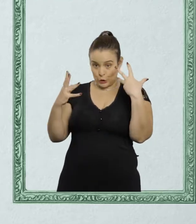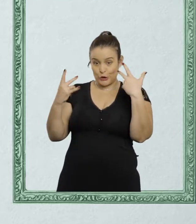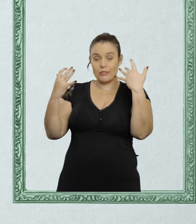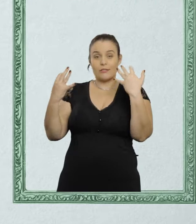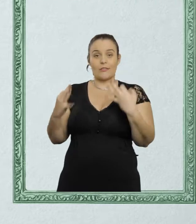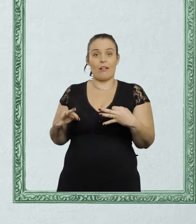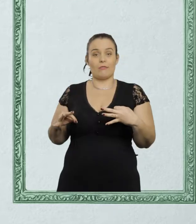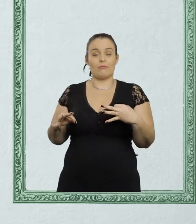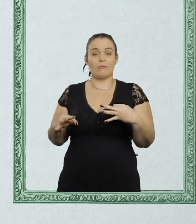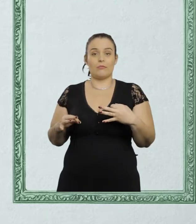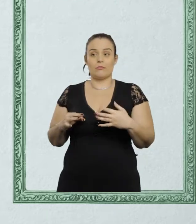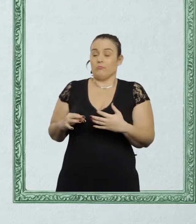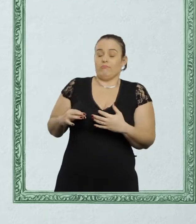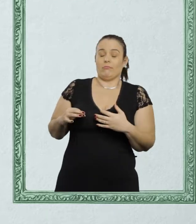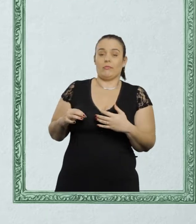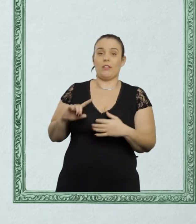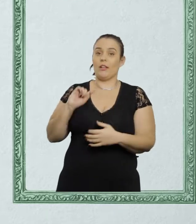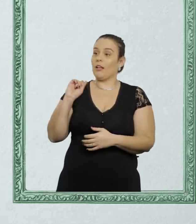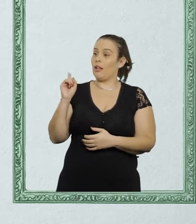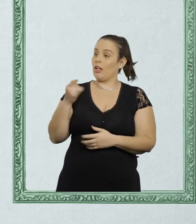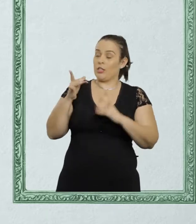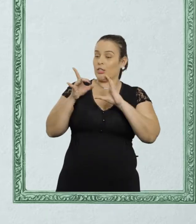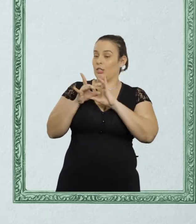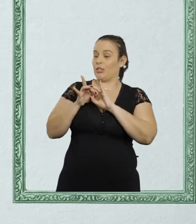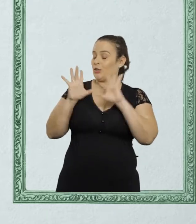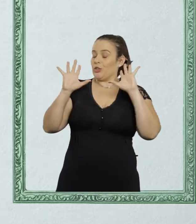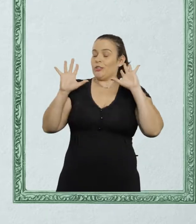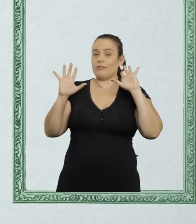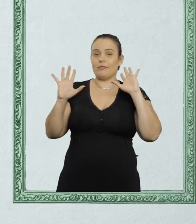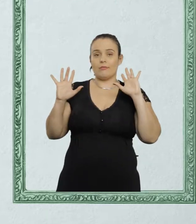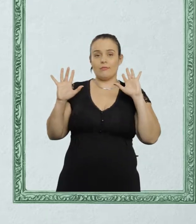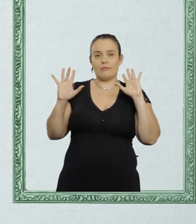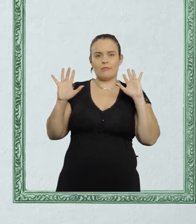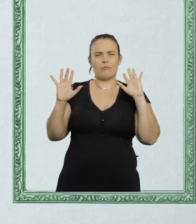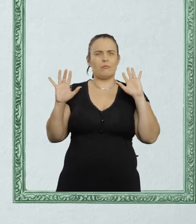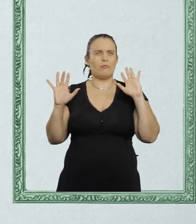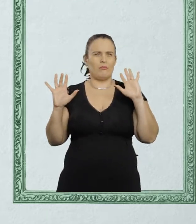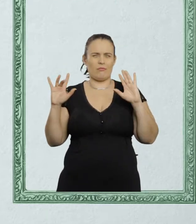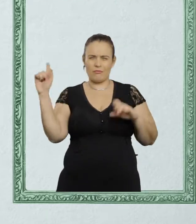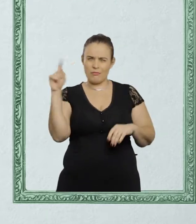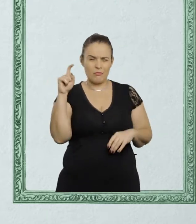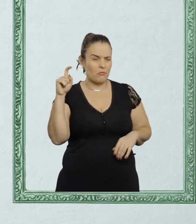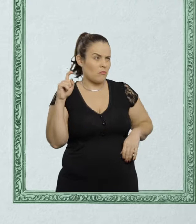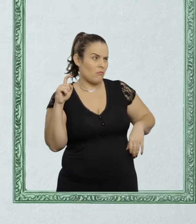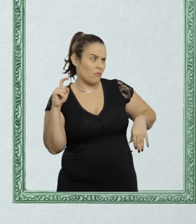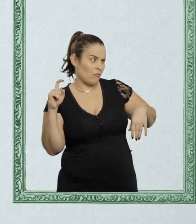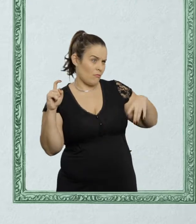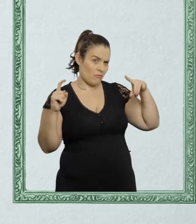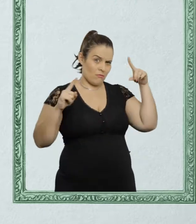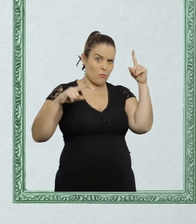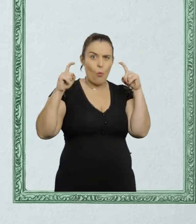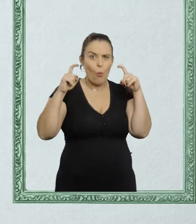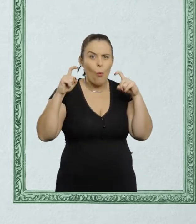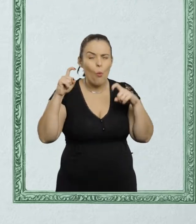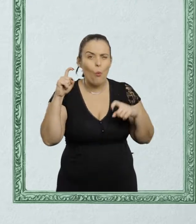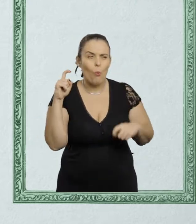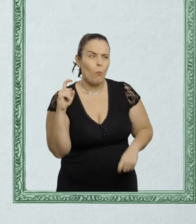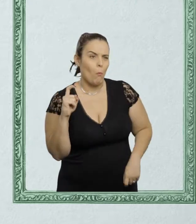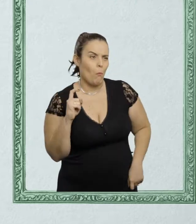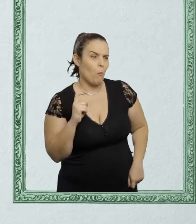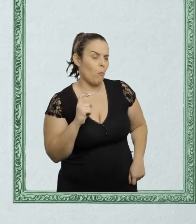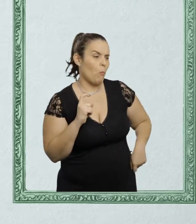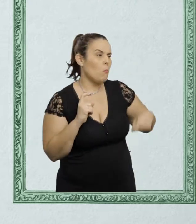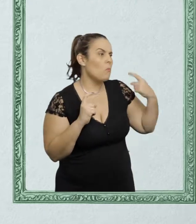Está tudo certo, capitão. A gente soltou a Índia. O capitão se espantou